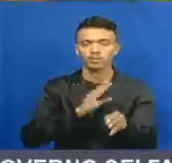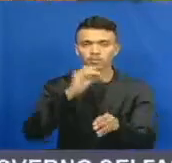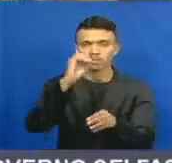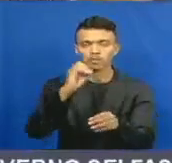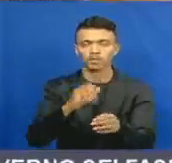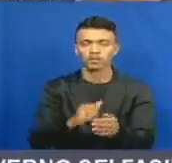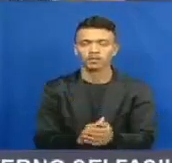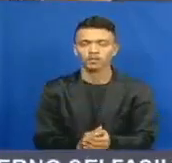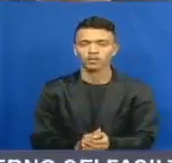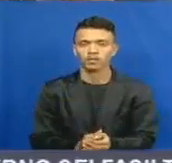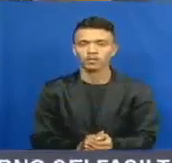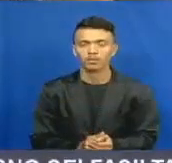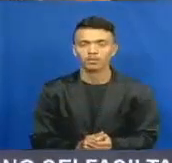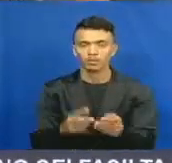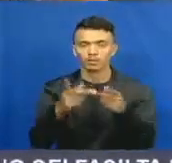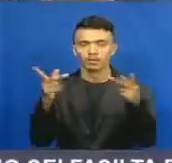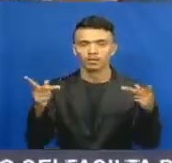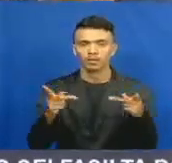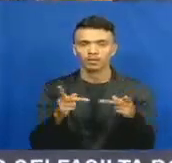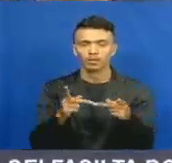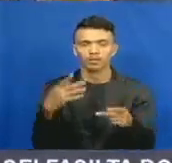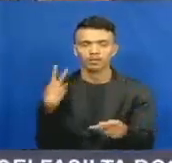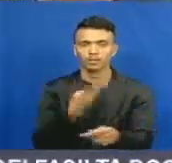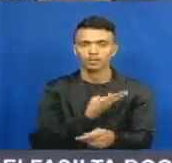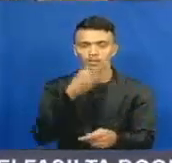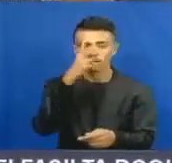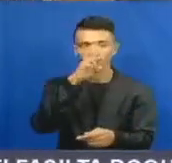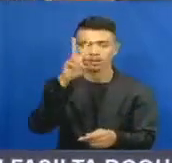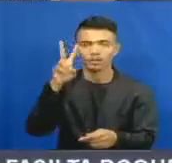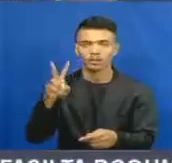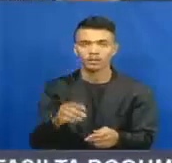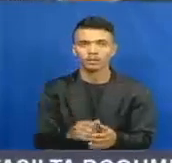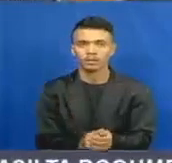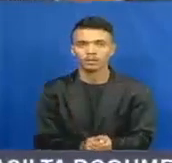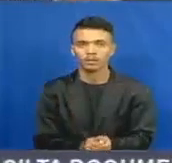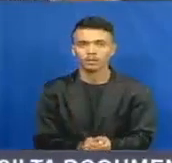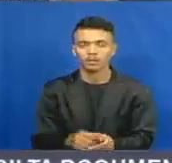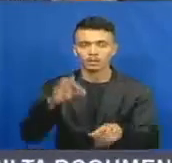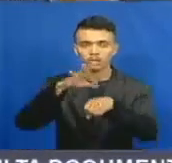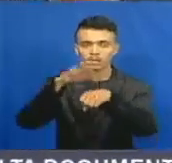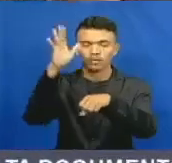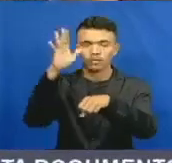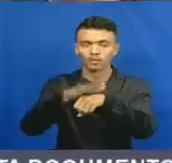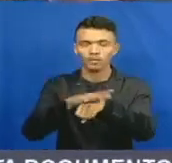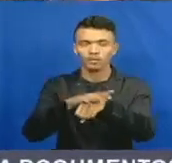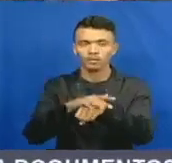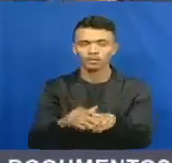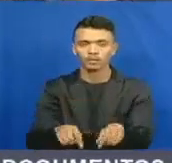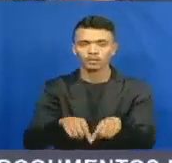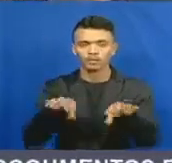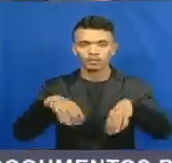de fumigação, a área na demaca e tá detectada na caso de dengue. Jadi, a caso de dengue, né? A nemaca equipa